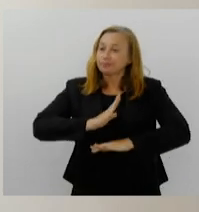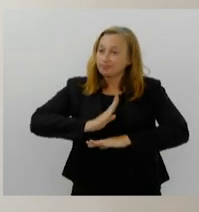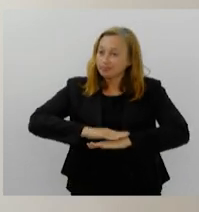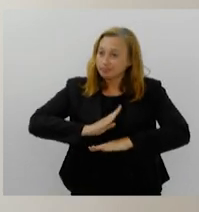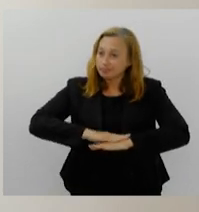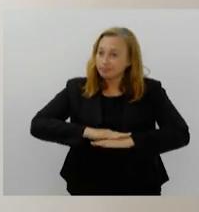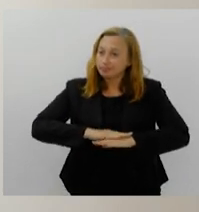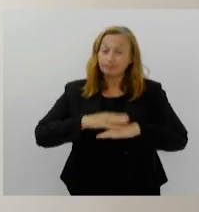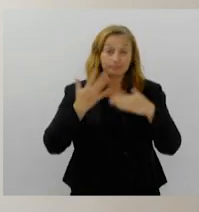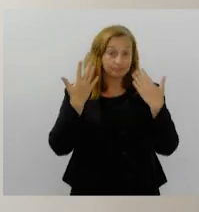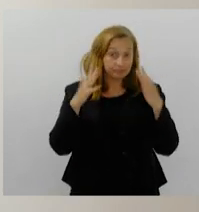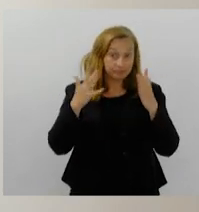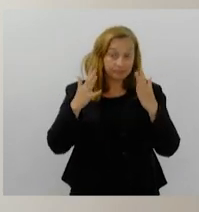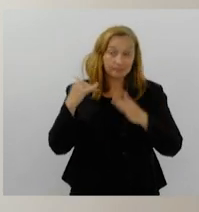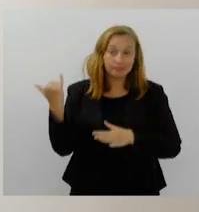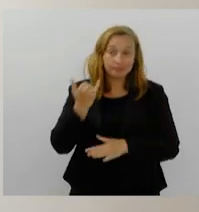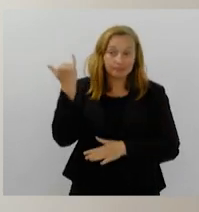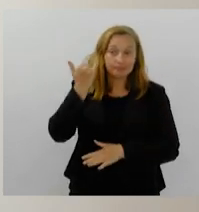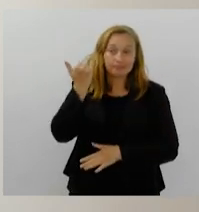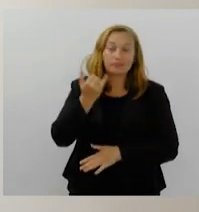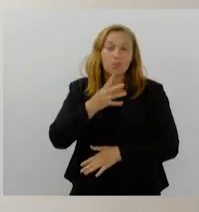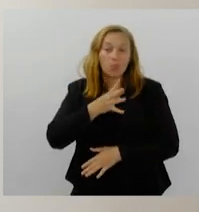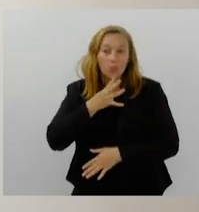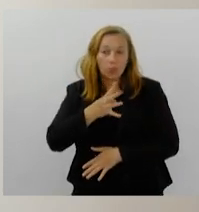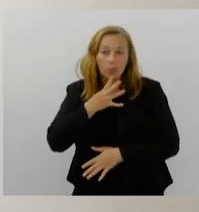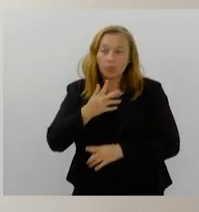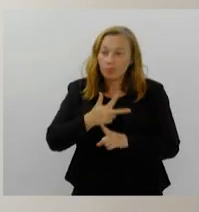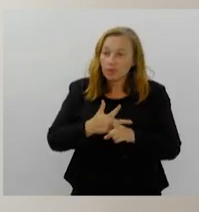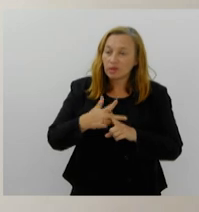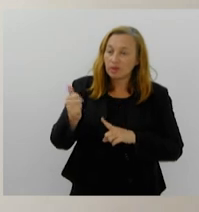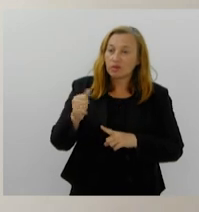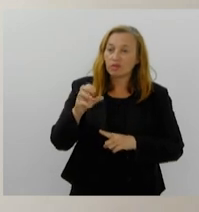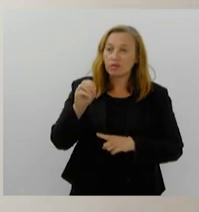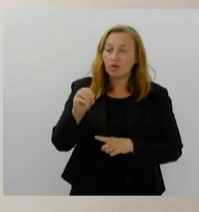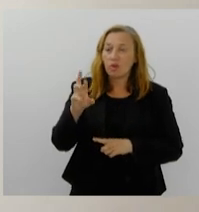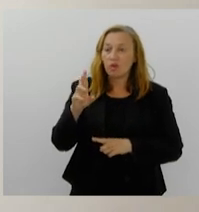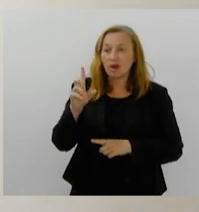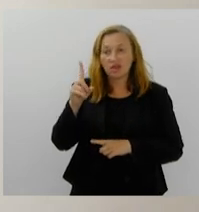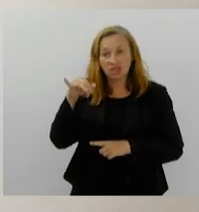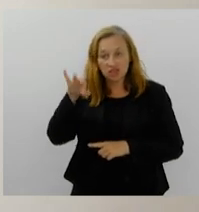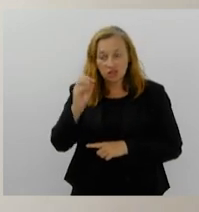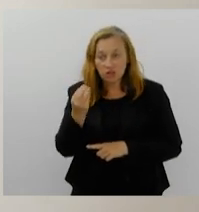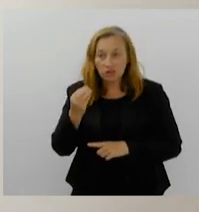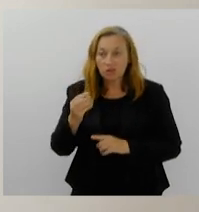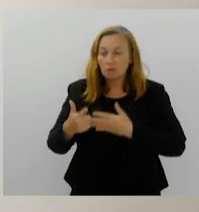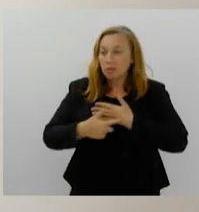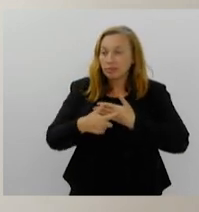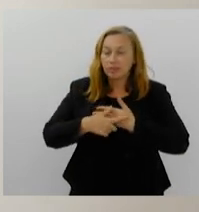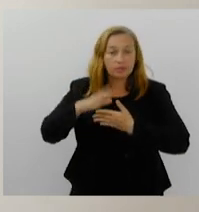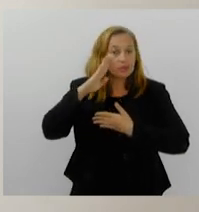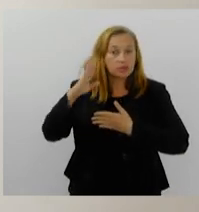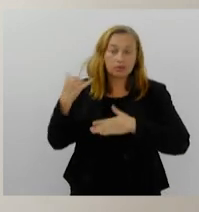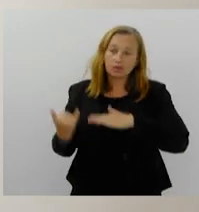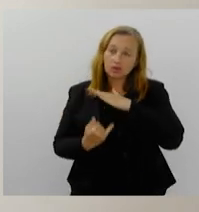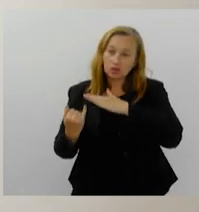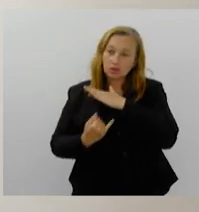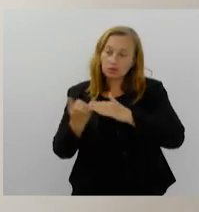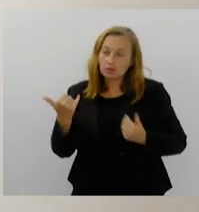de celebração, é importante reconhecer as conquistas do senhor Orlandino e o papel fundamental das instituições que o apoiam, como